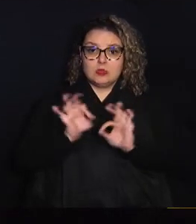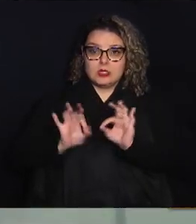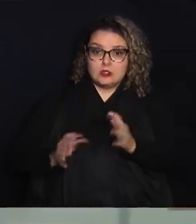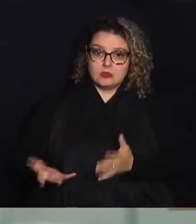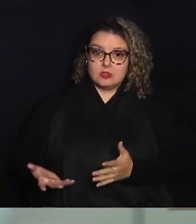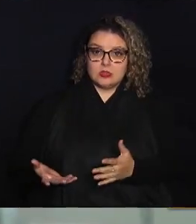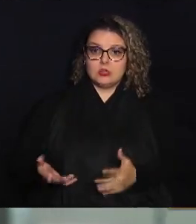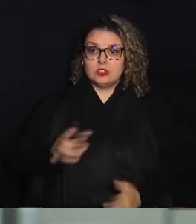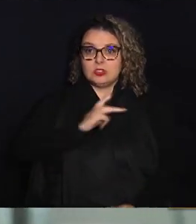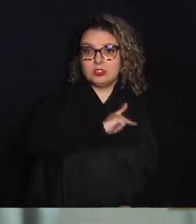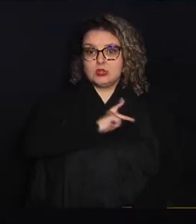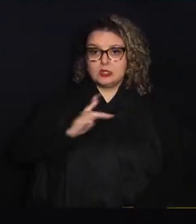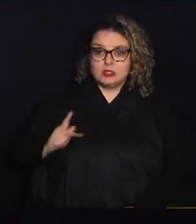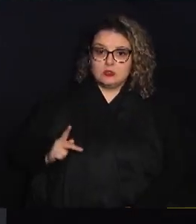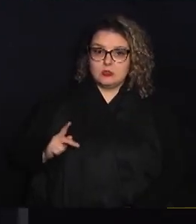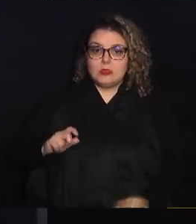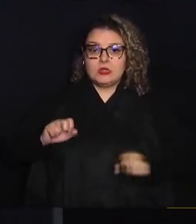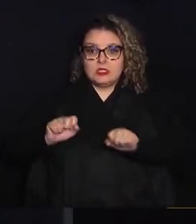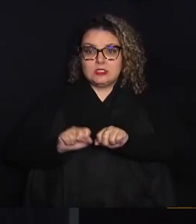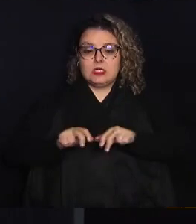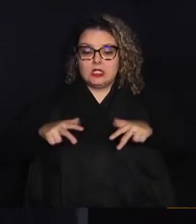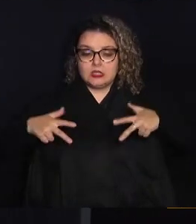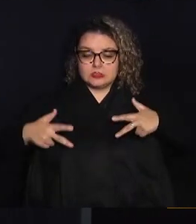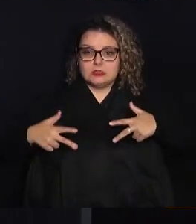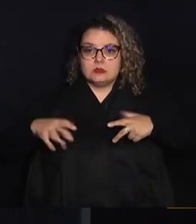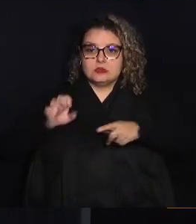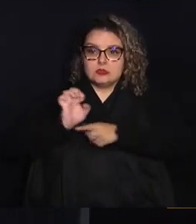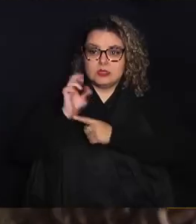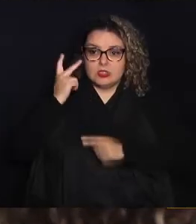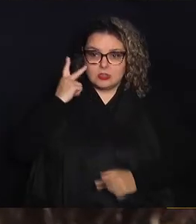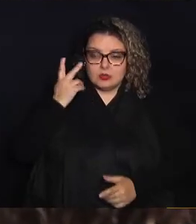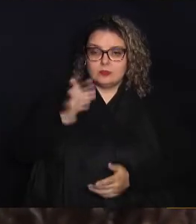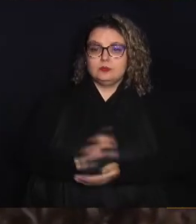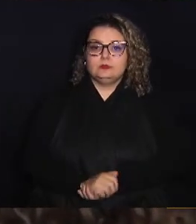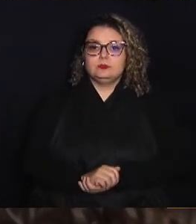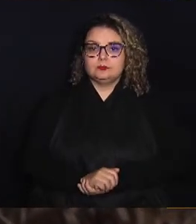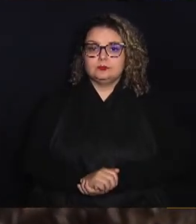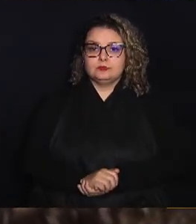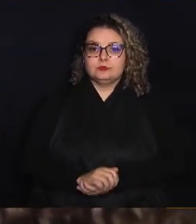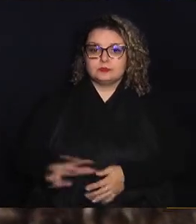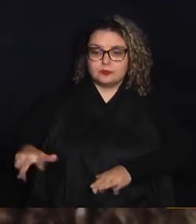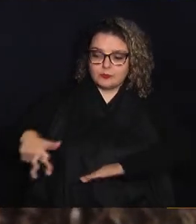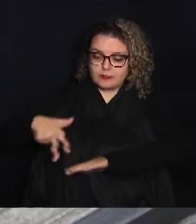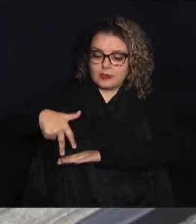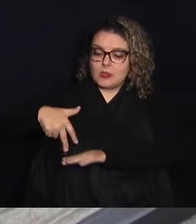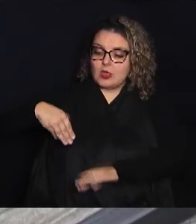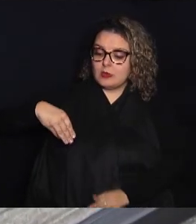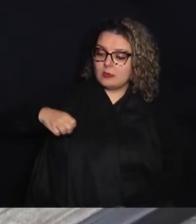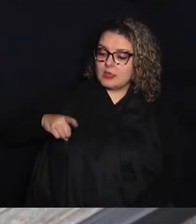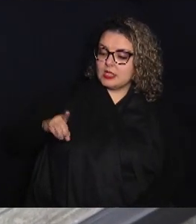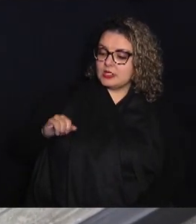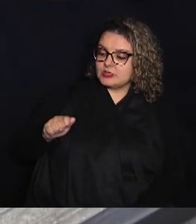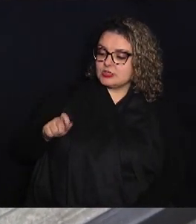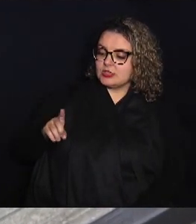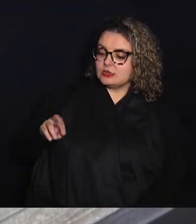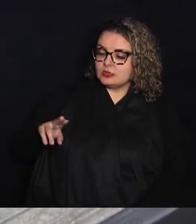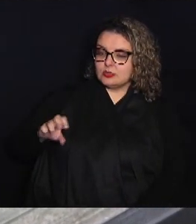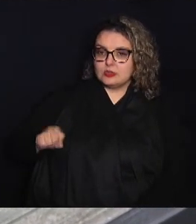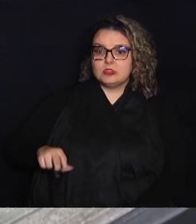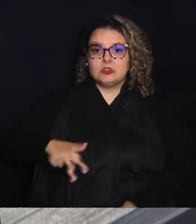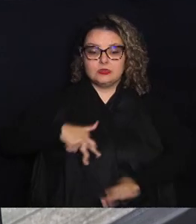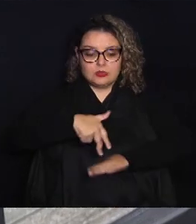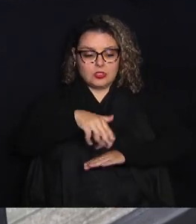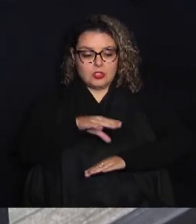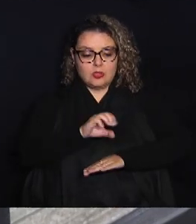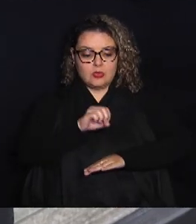orçamento e planejamento e ao presidente da Assembleia Legislativa do Estado de São Paulo figura dos mediadores e